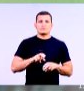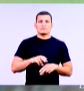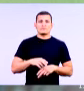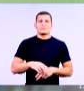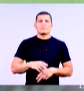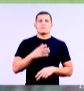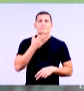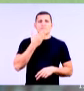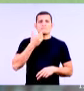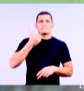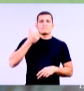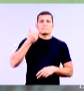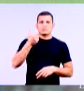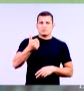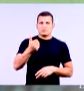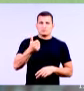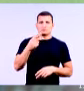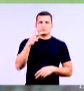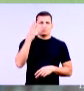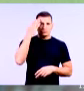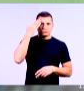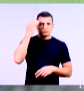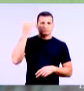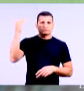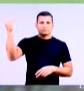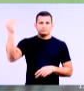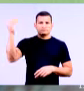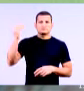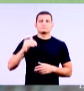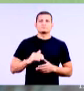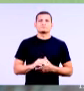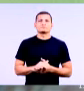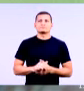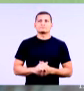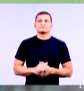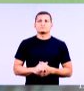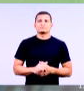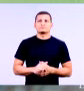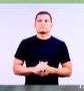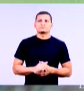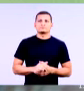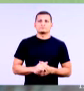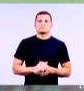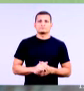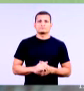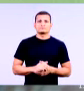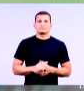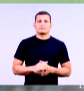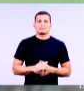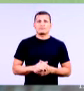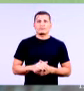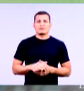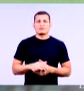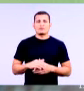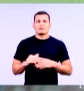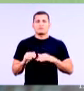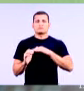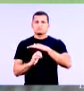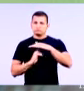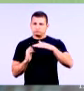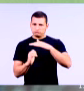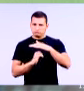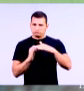horizontes, garantindo o seu sucesso. Okay? Em um ambiente corporativo